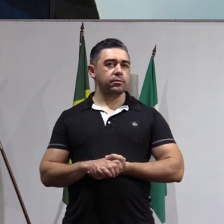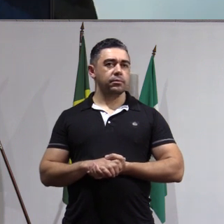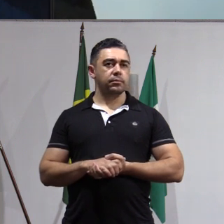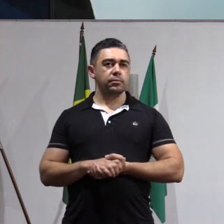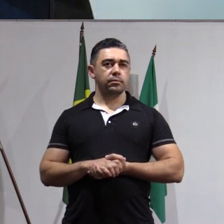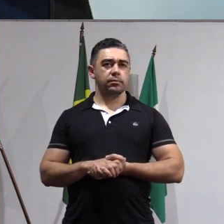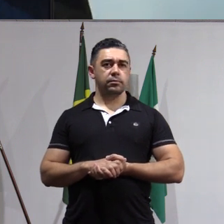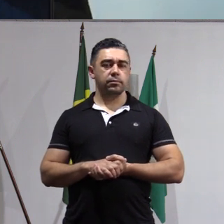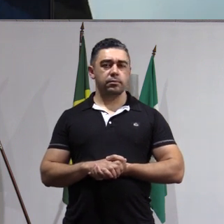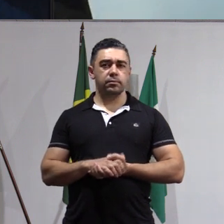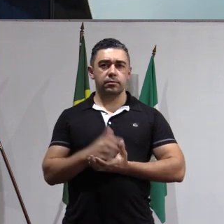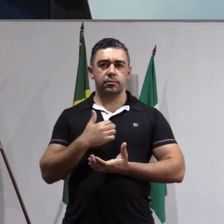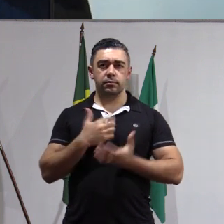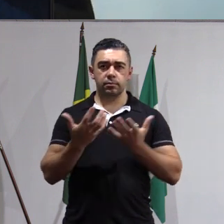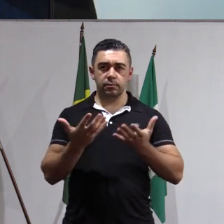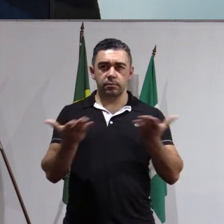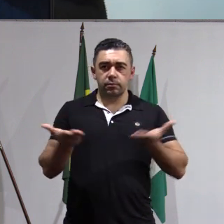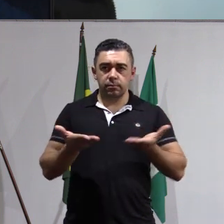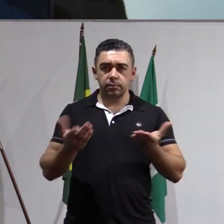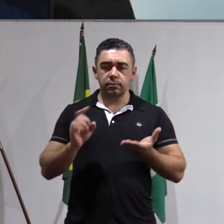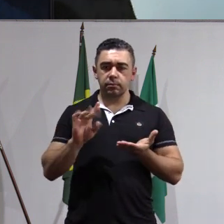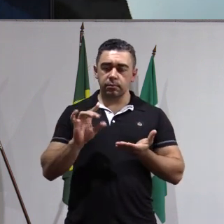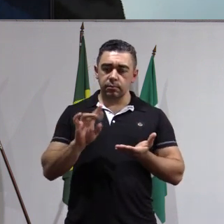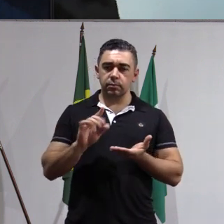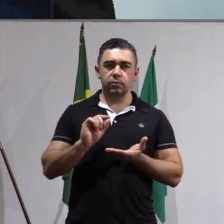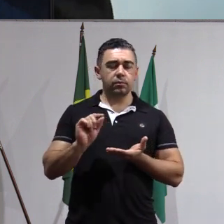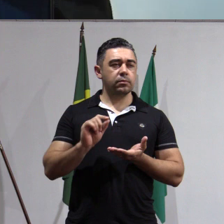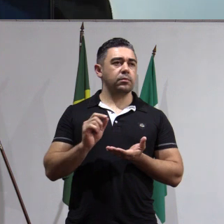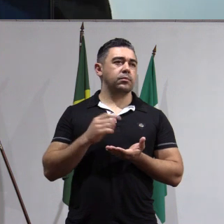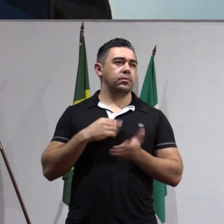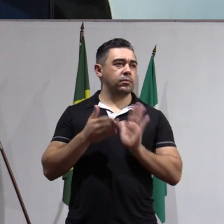Eu queria apenas fazer um registro e propor encaminhamento.